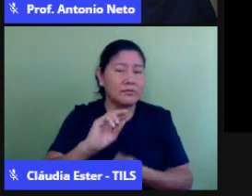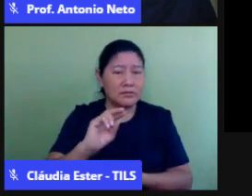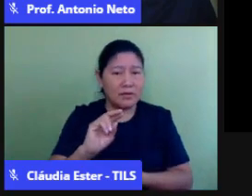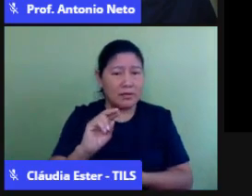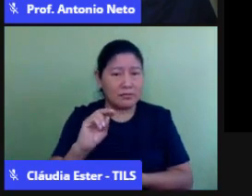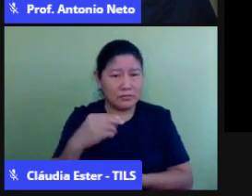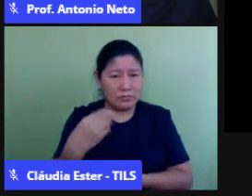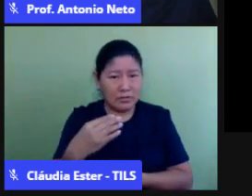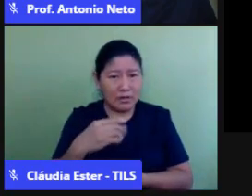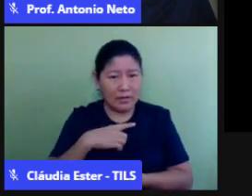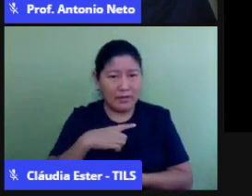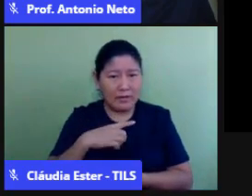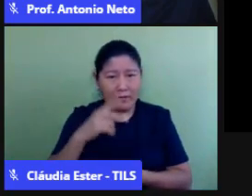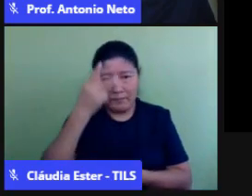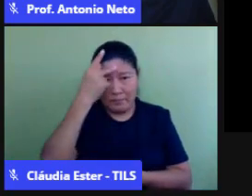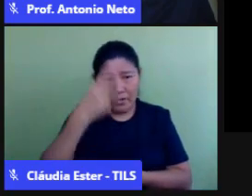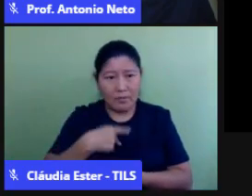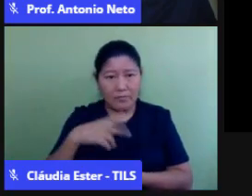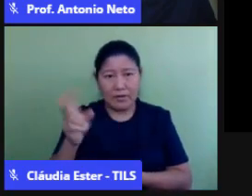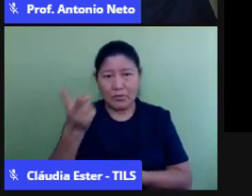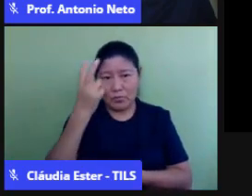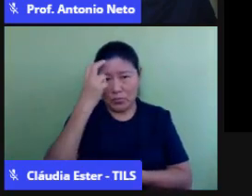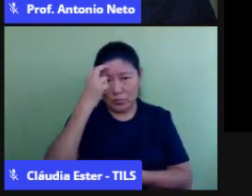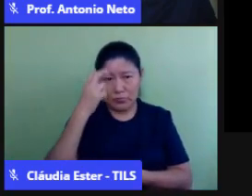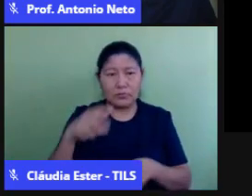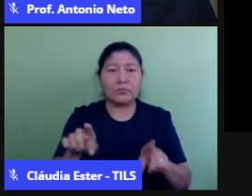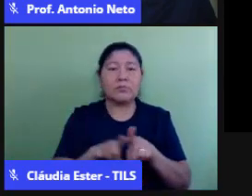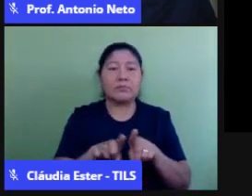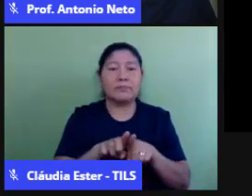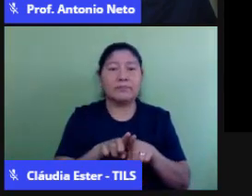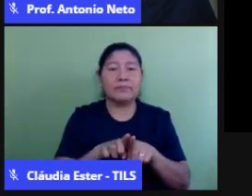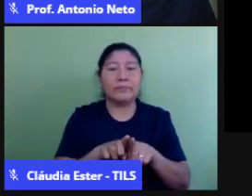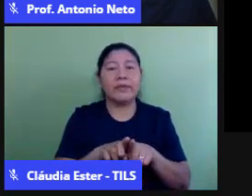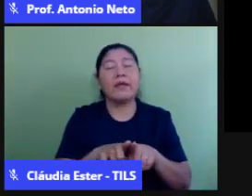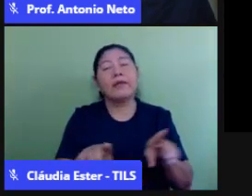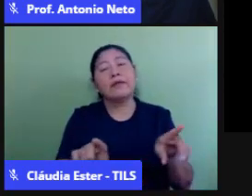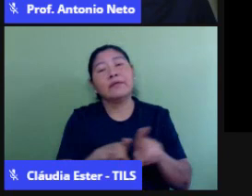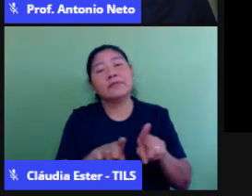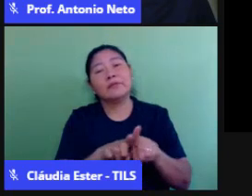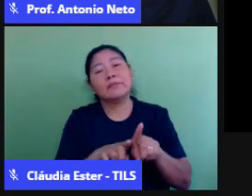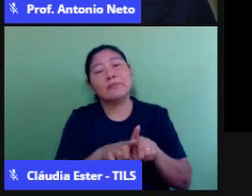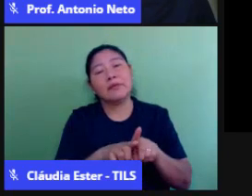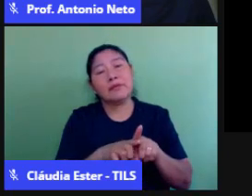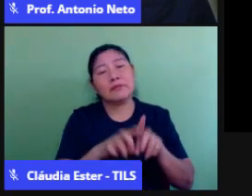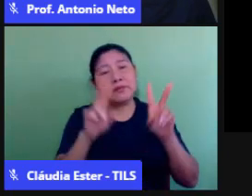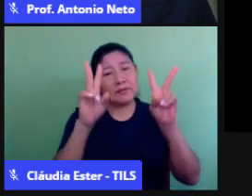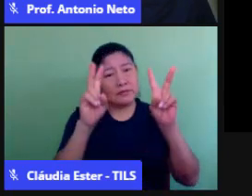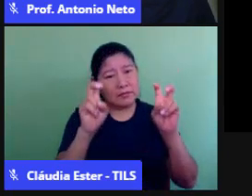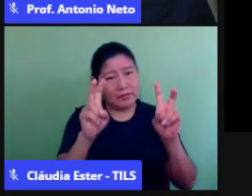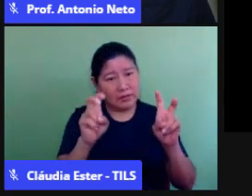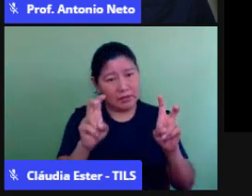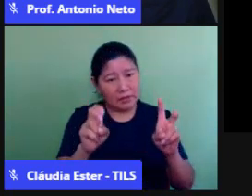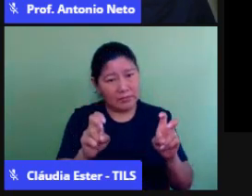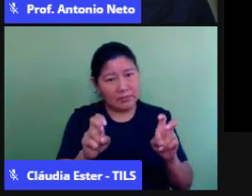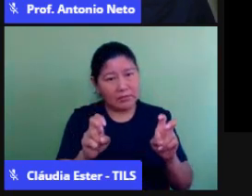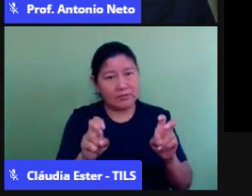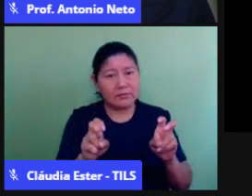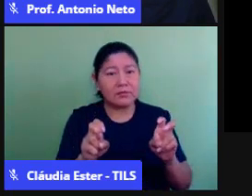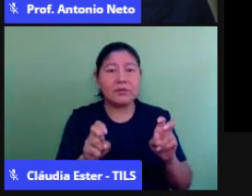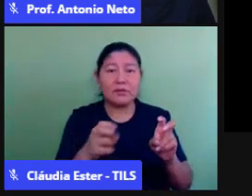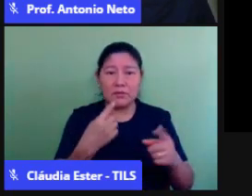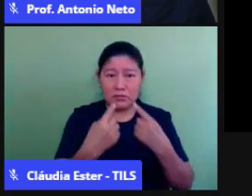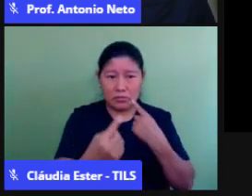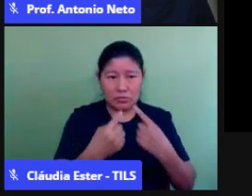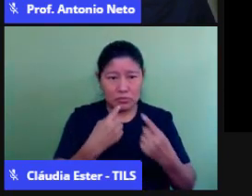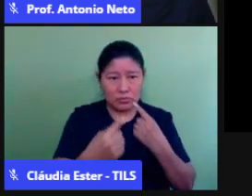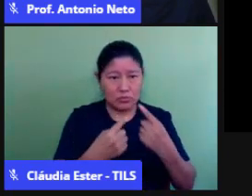outros fatos, como a questão da divisão do estado do Mato Grosso, né? A divisão do estado do Mato